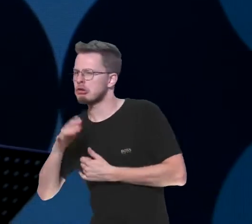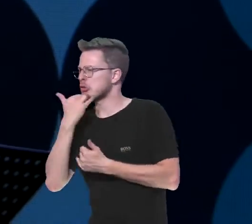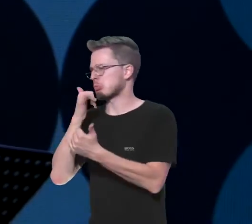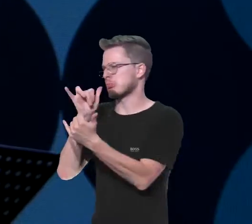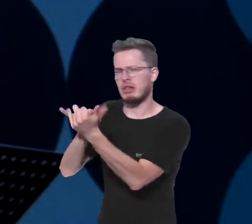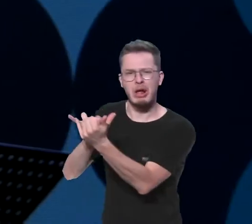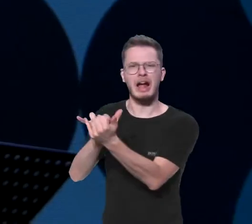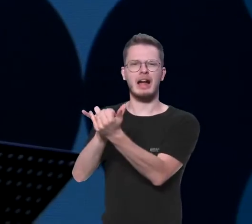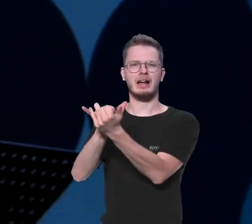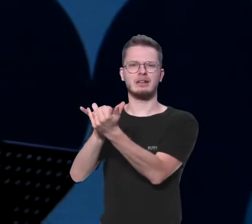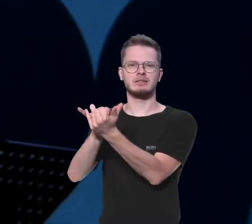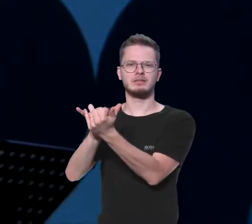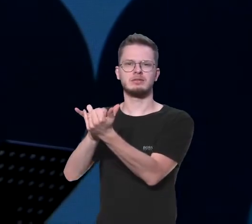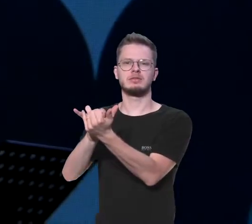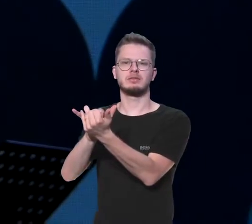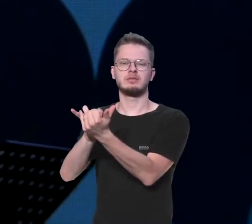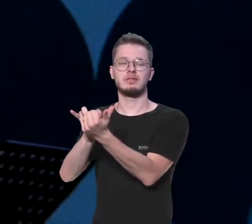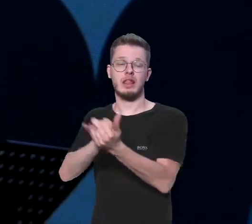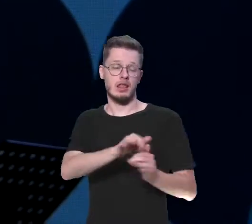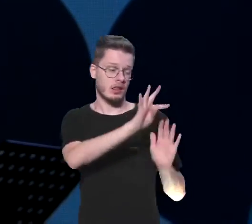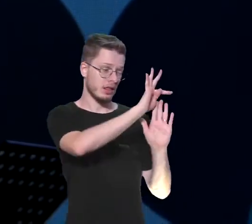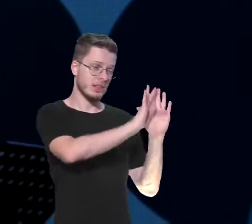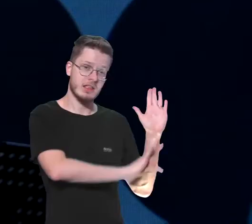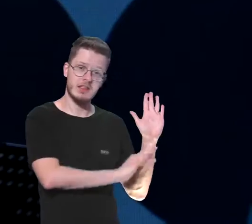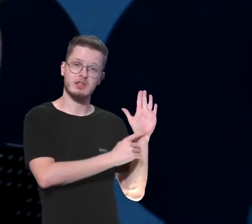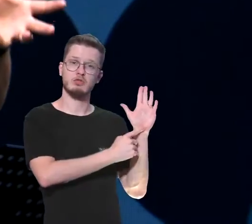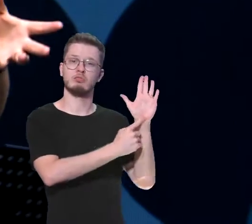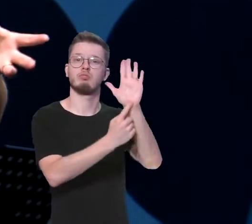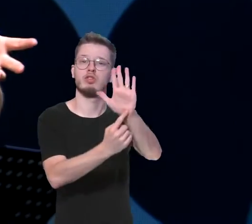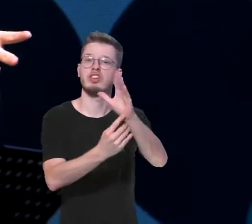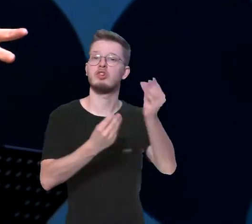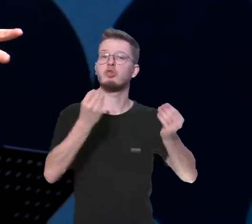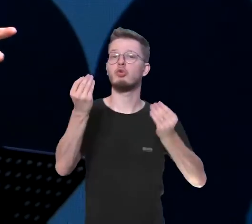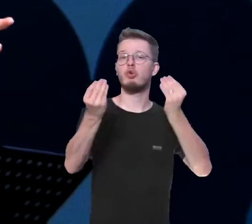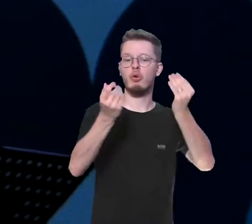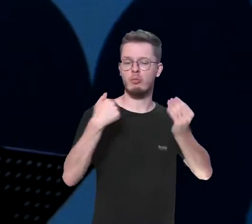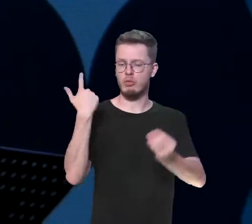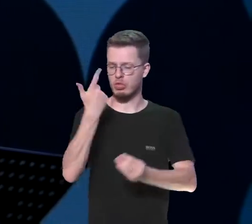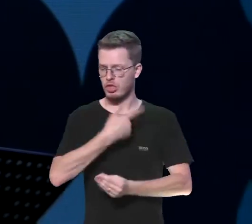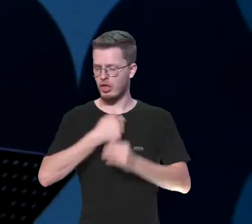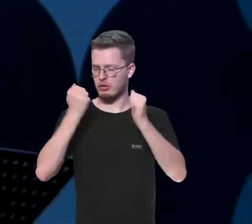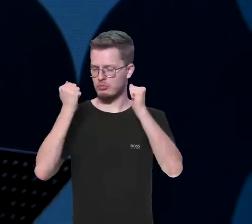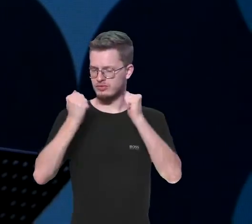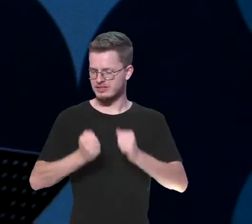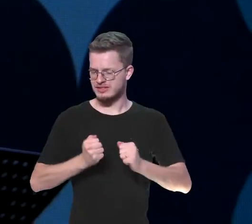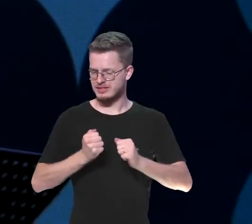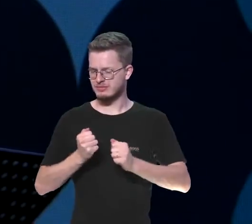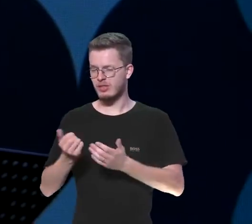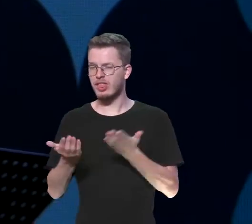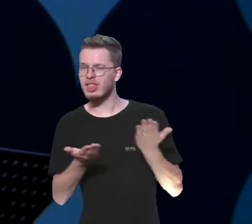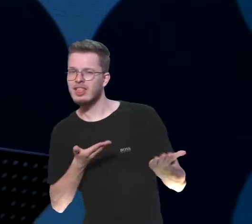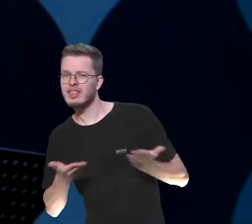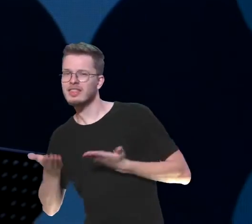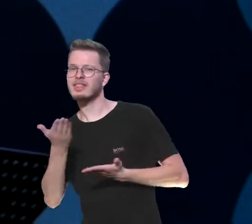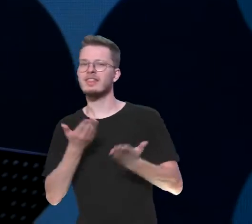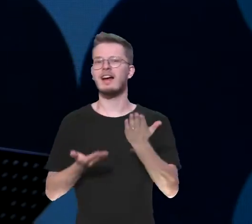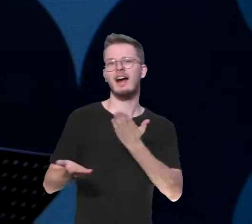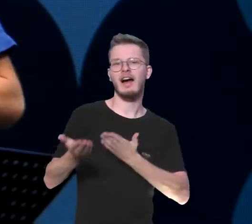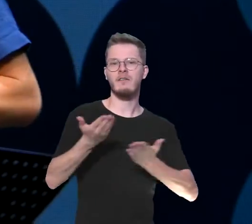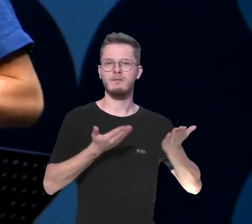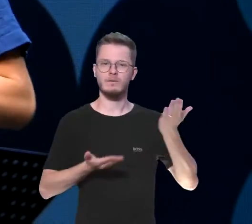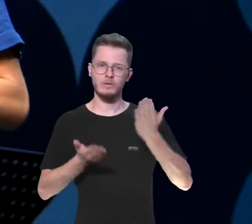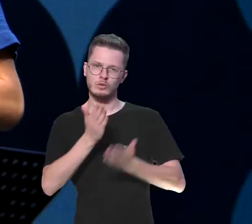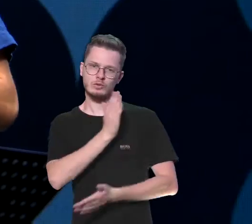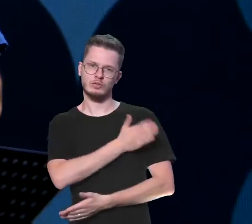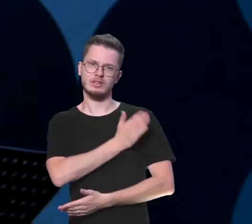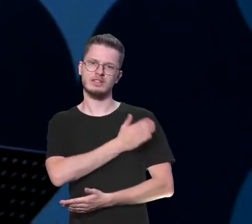perdão? Esse texto vai mostrar para a gente como que a gente pode lidar com quando o nosso coração fica desse jeito. E a primeira